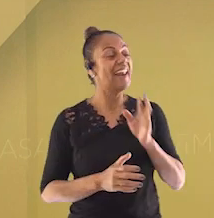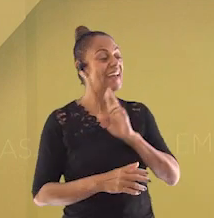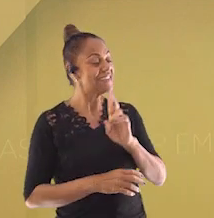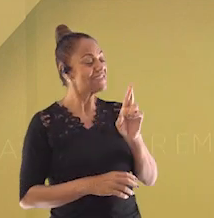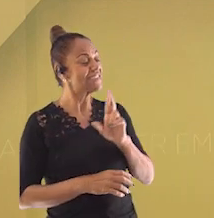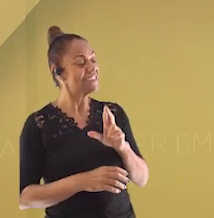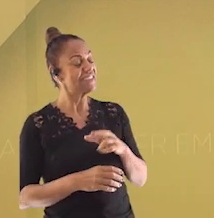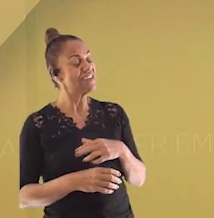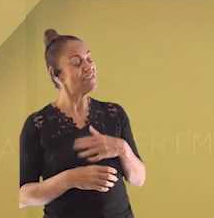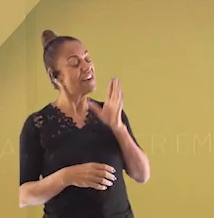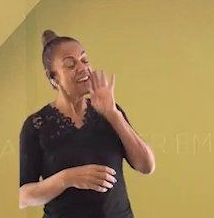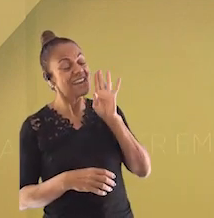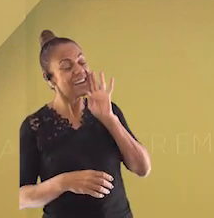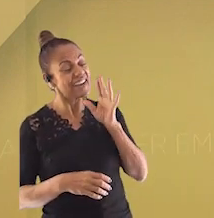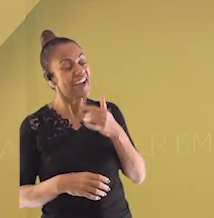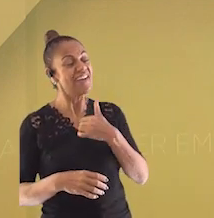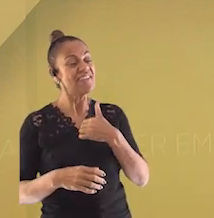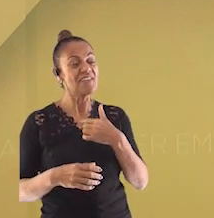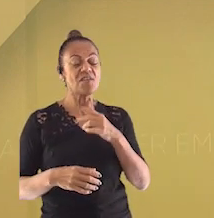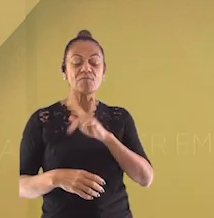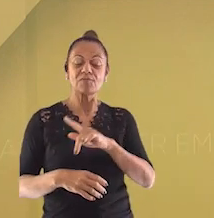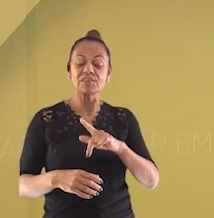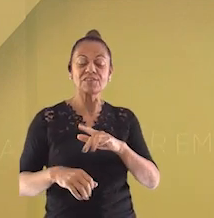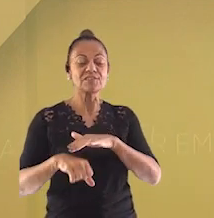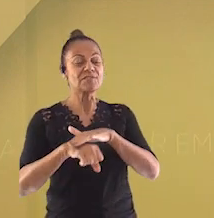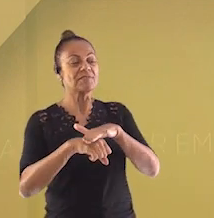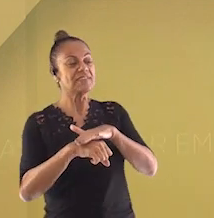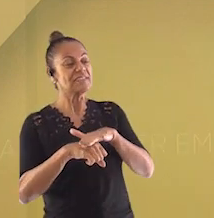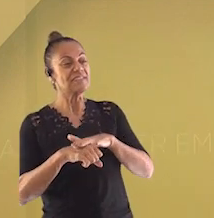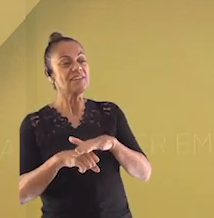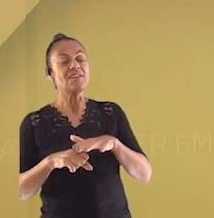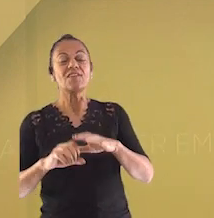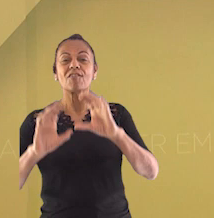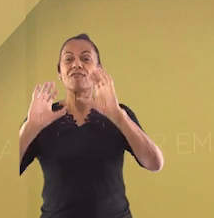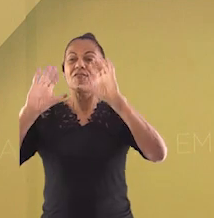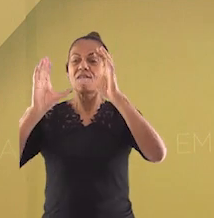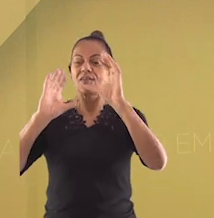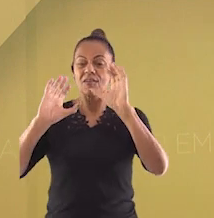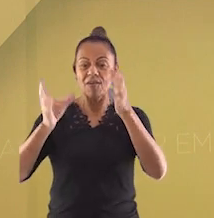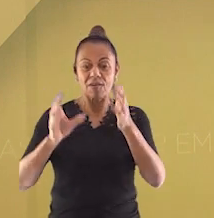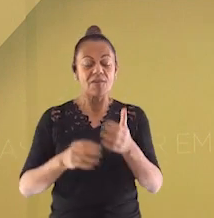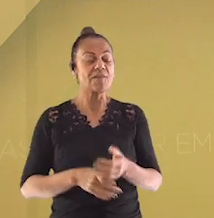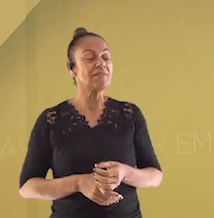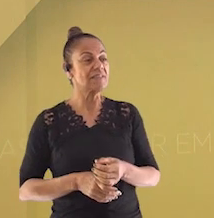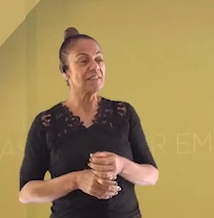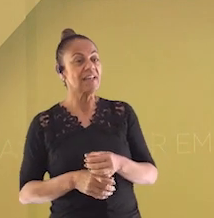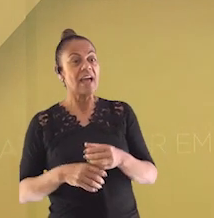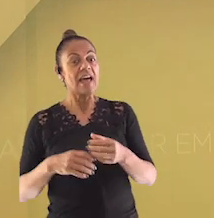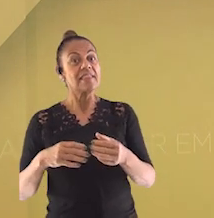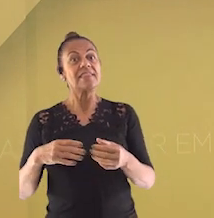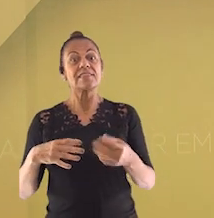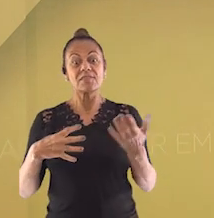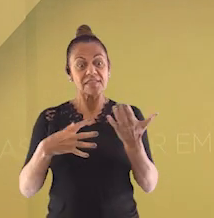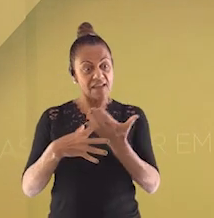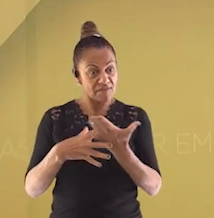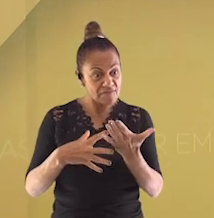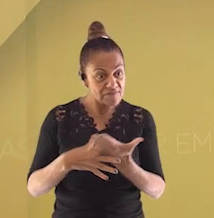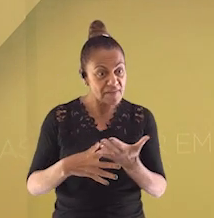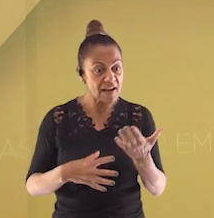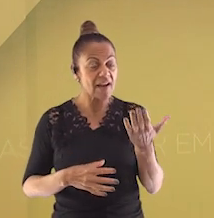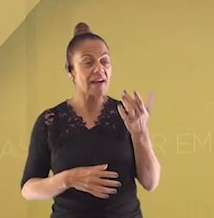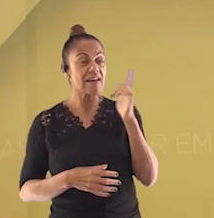Fiz alguns novos amigos joguei vôlei na aula de educação física e comi um sanduíche na hora do